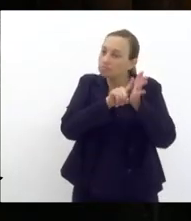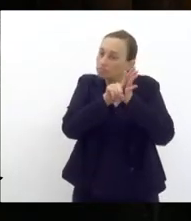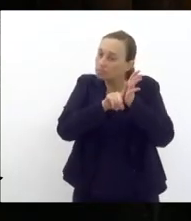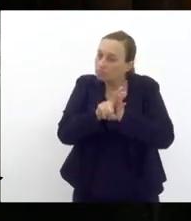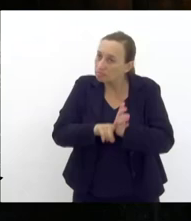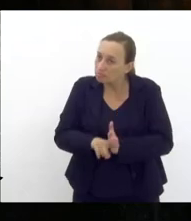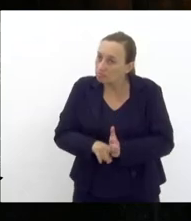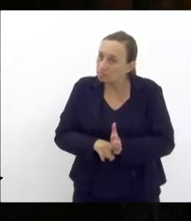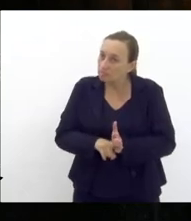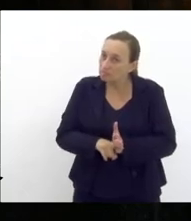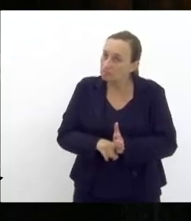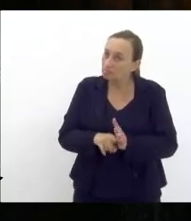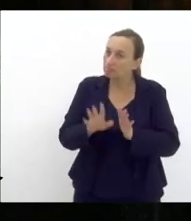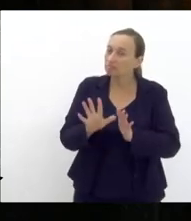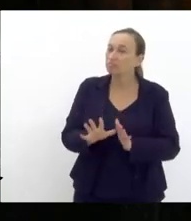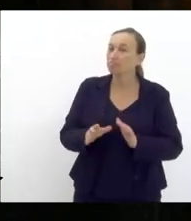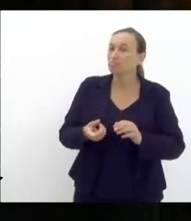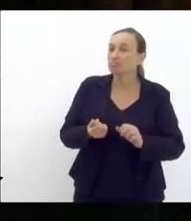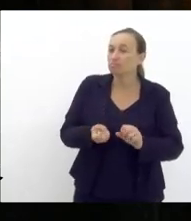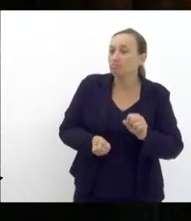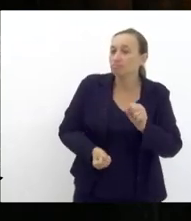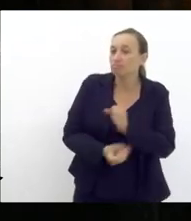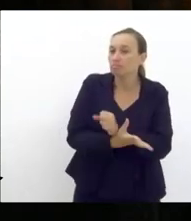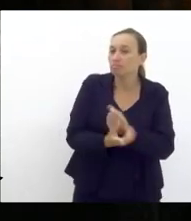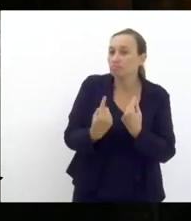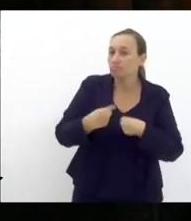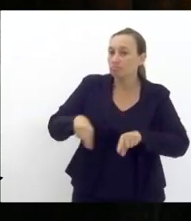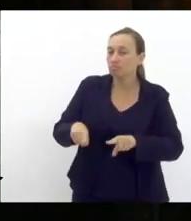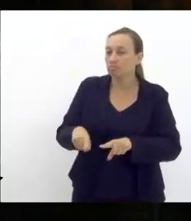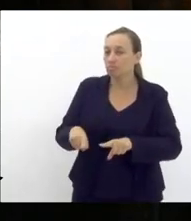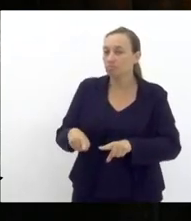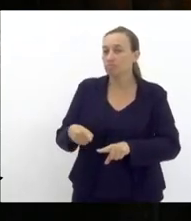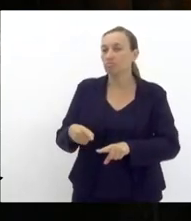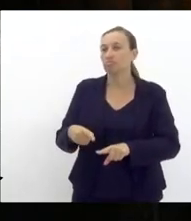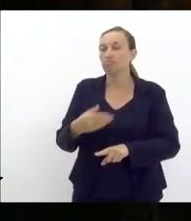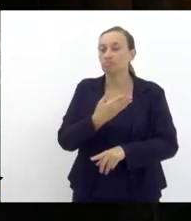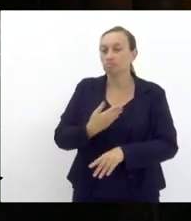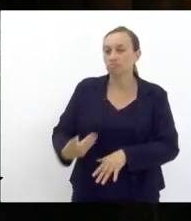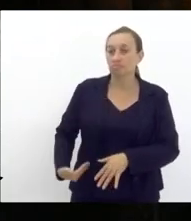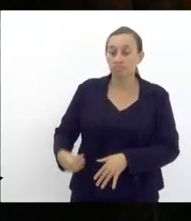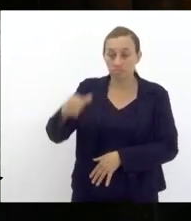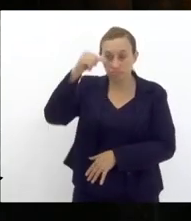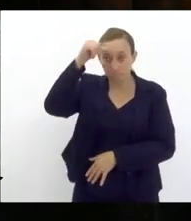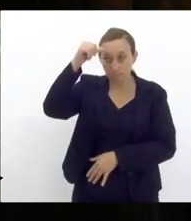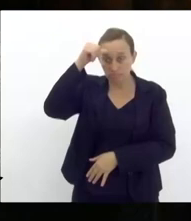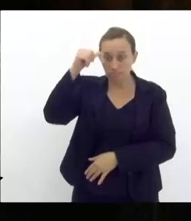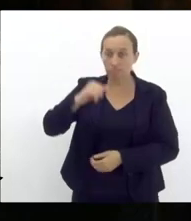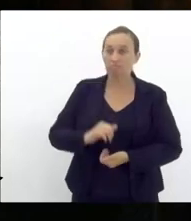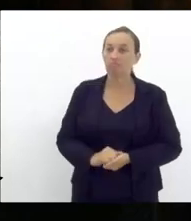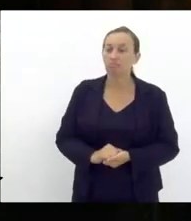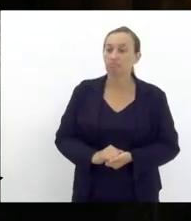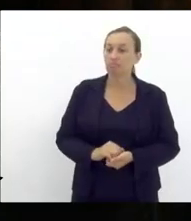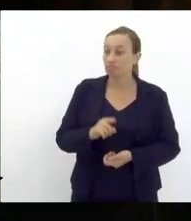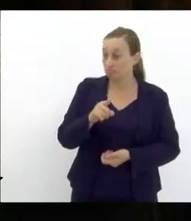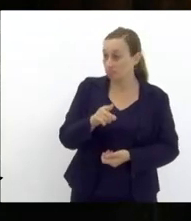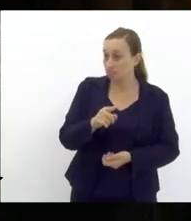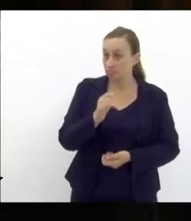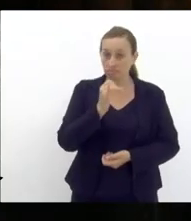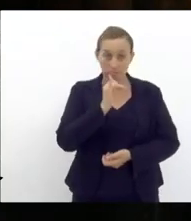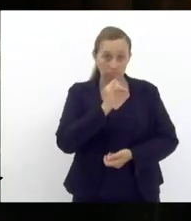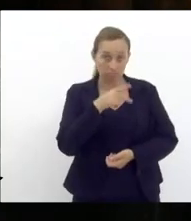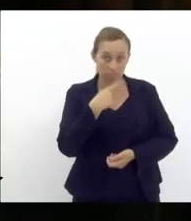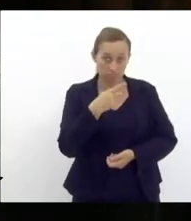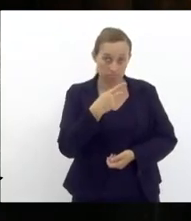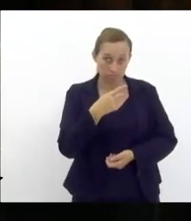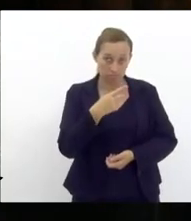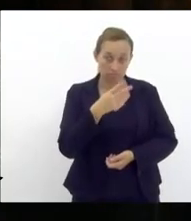as denúncias de corrupção Quanto o Governador Cláudio Castro do Rio de Janeiro esse o delator né a